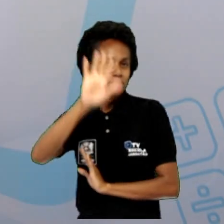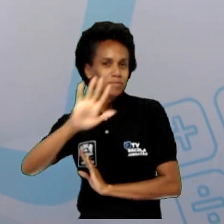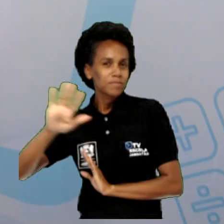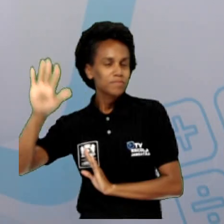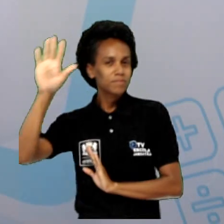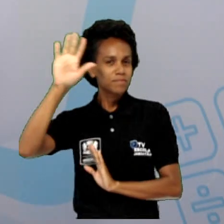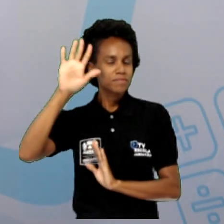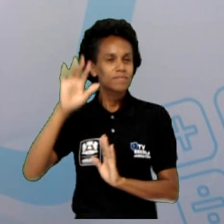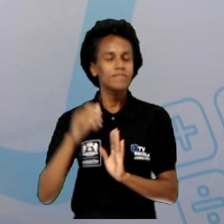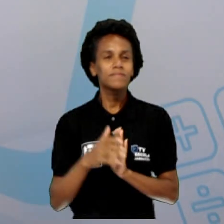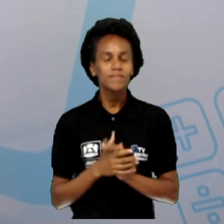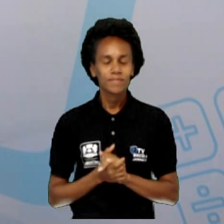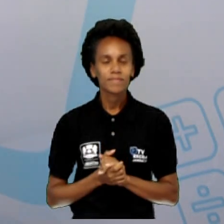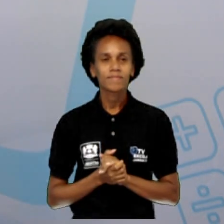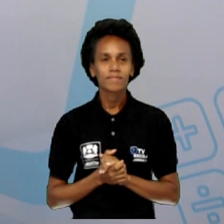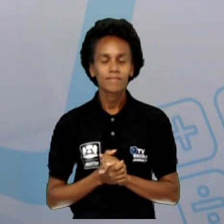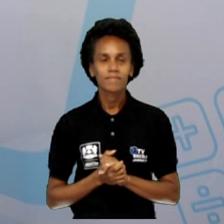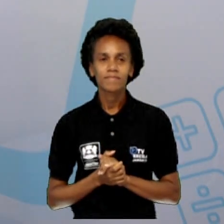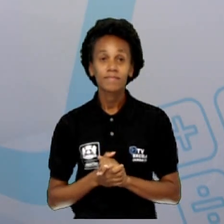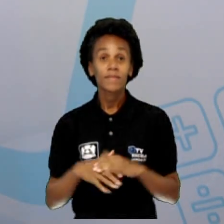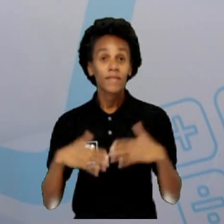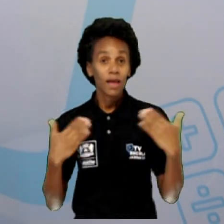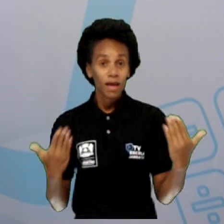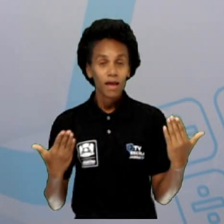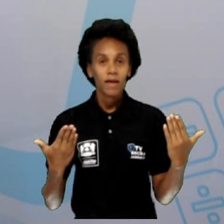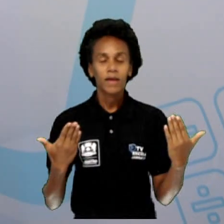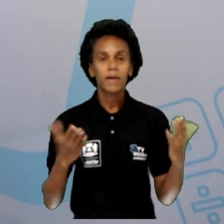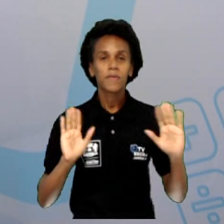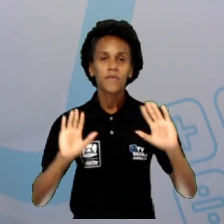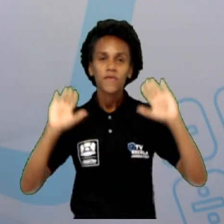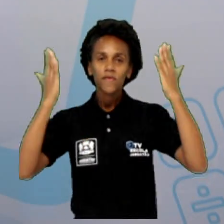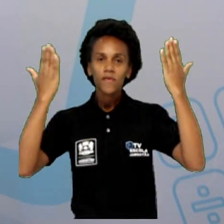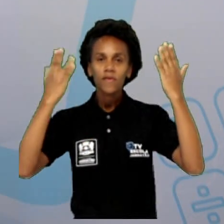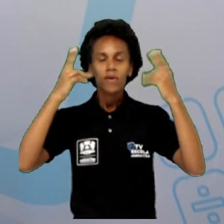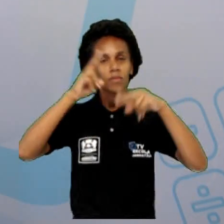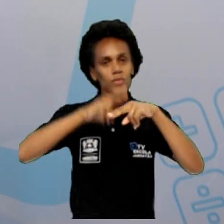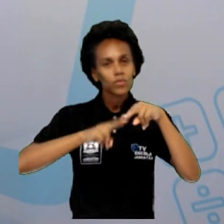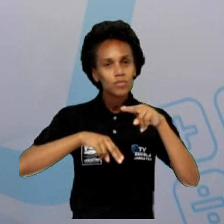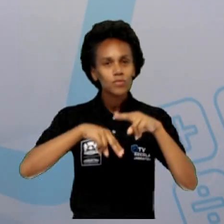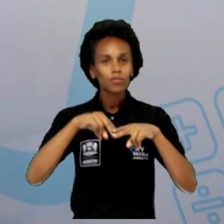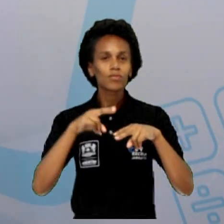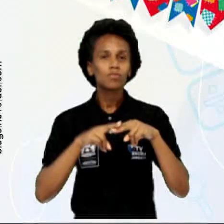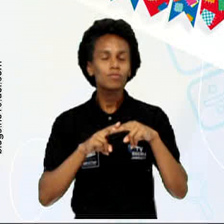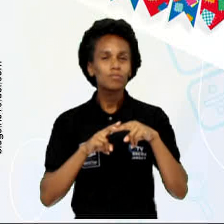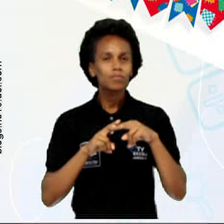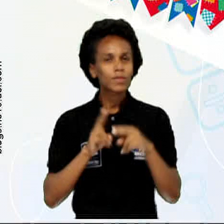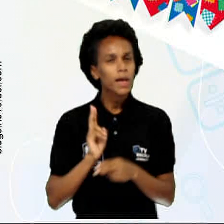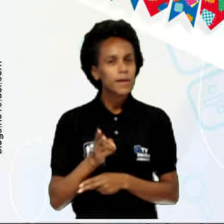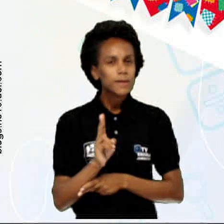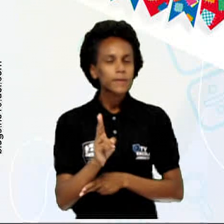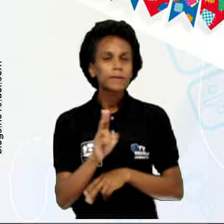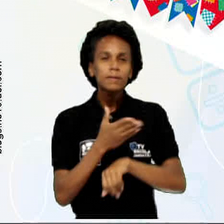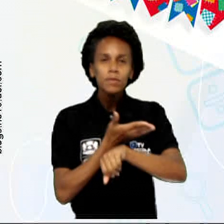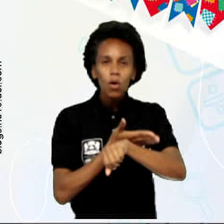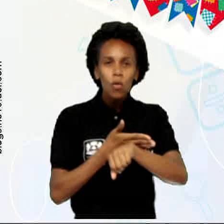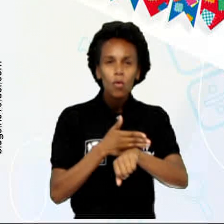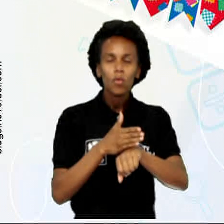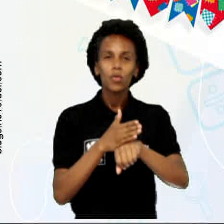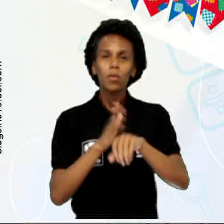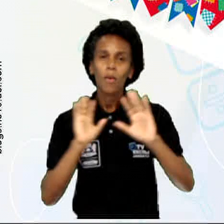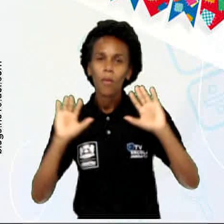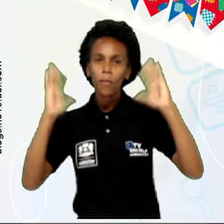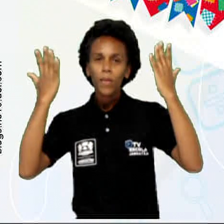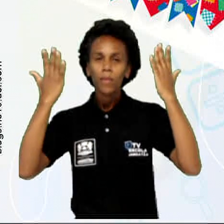juninas, costumamos vivenciar na escola, não é? Porque faz parte das datas comemorativas da